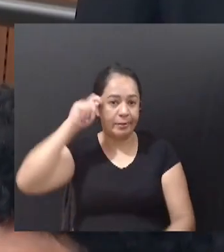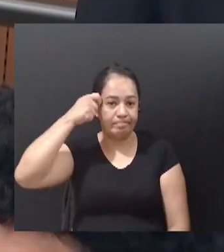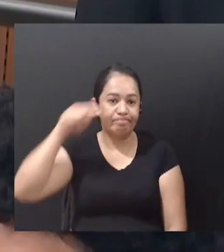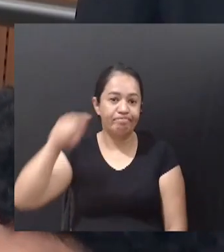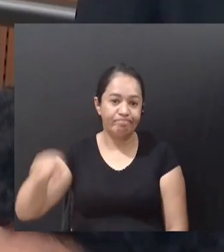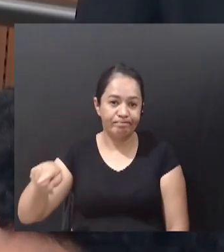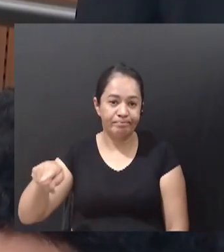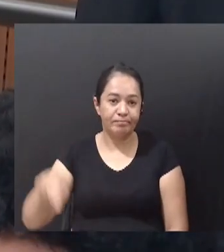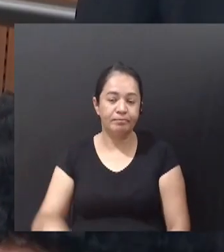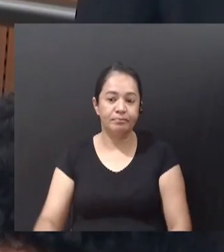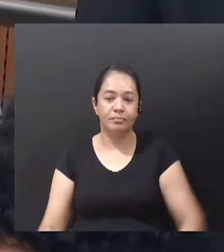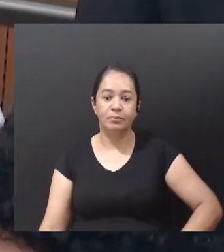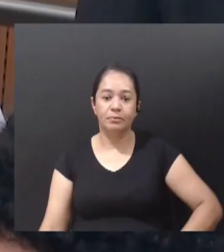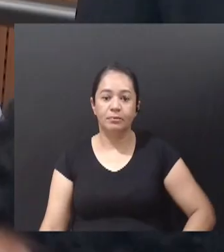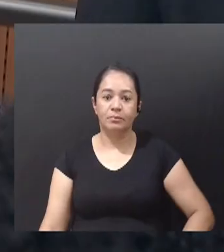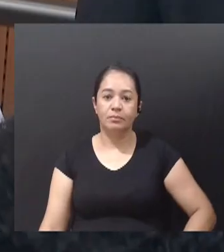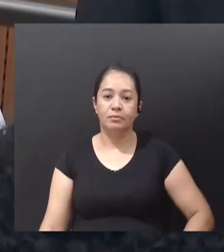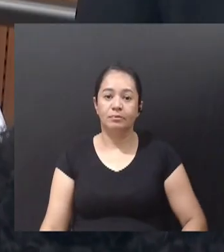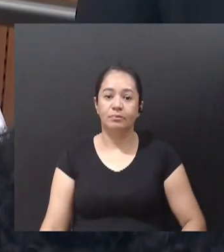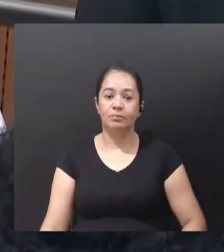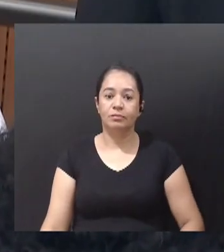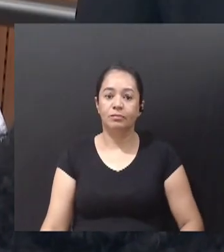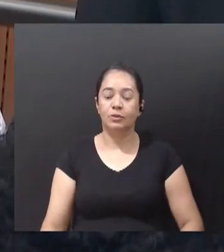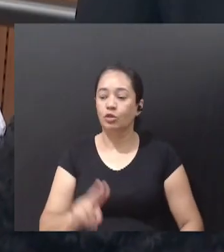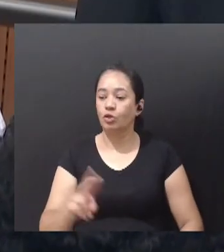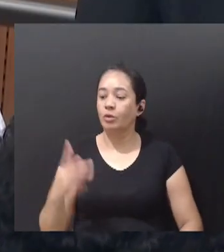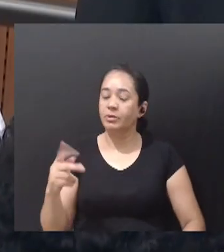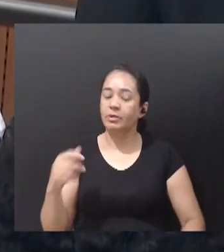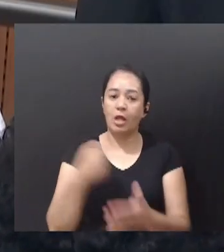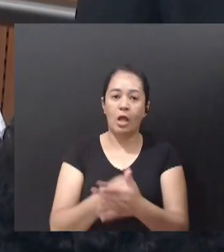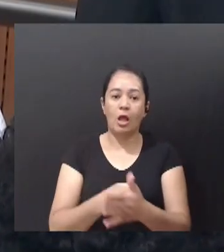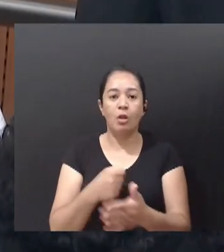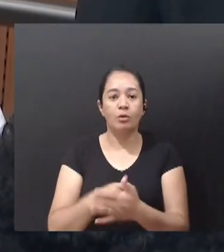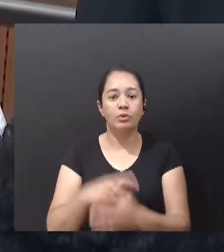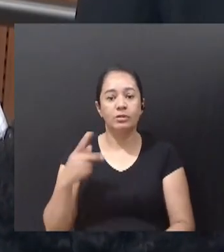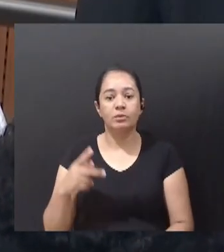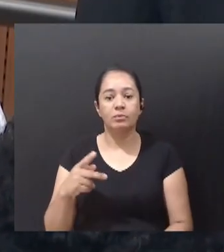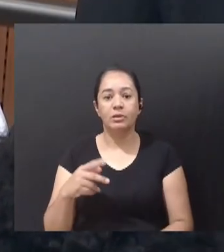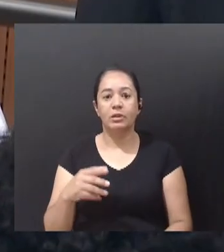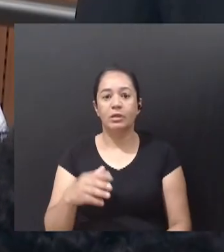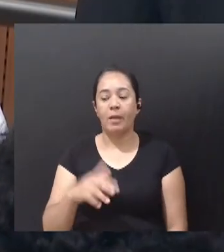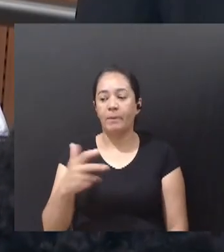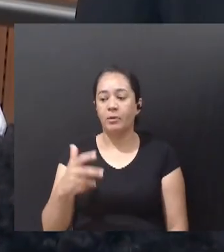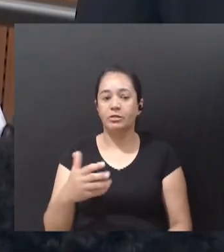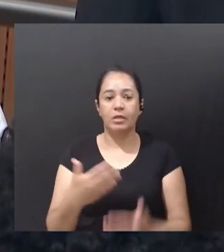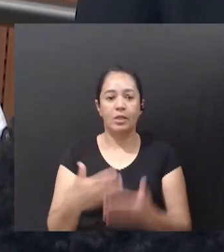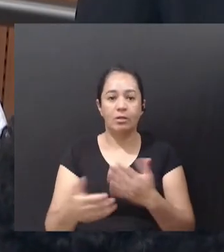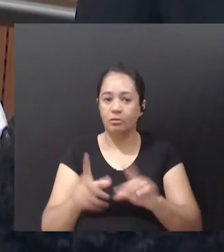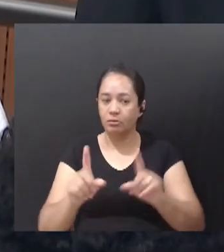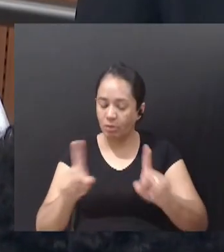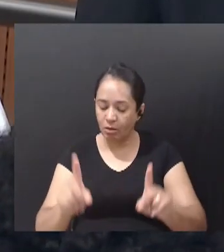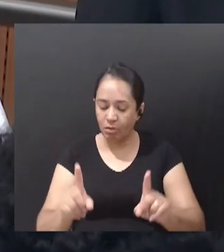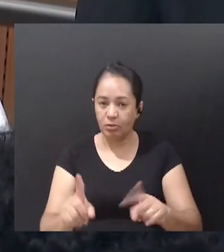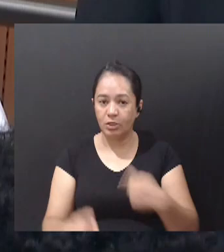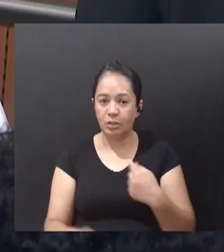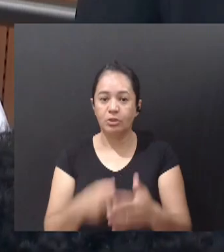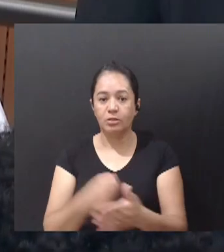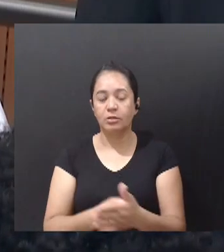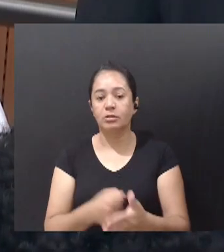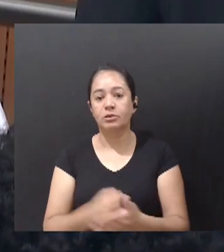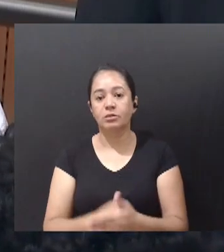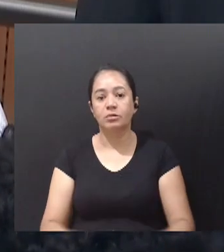E então a gente carrega o nome dele, a luta dele, para que a morte dele não tenha sido em vão. E essa é a nossa luta.